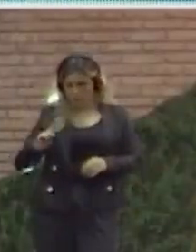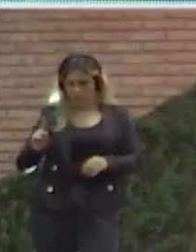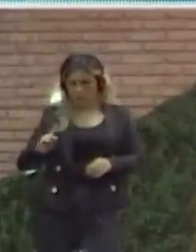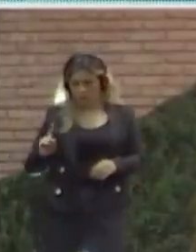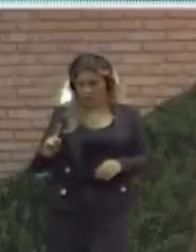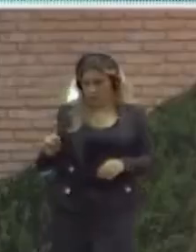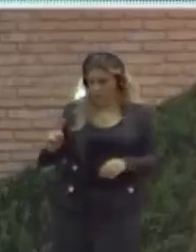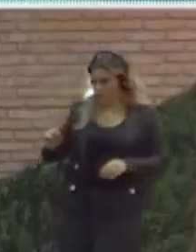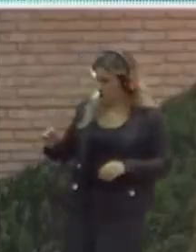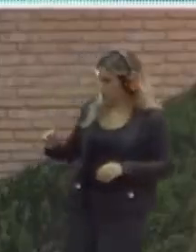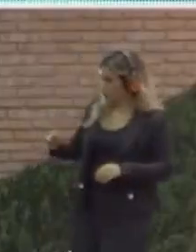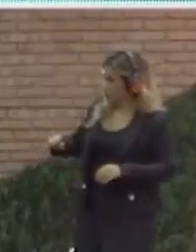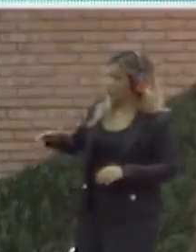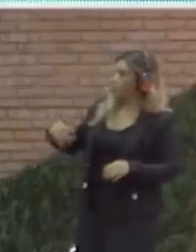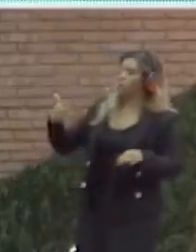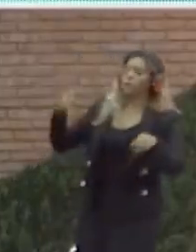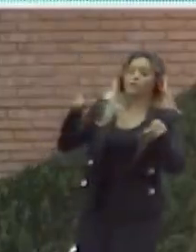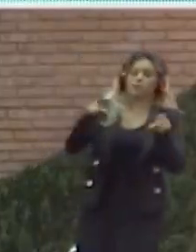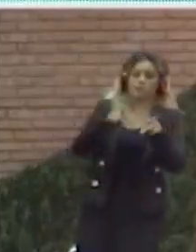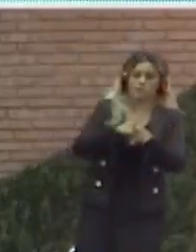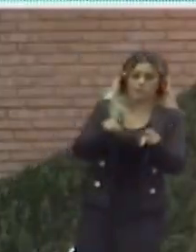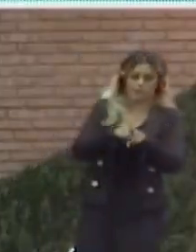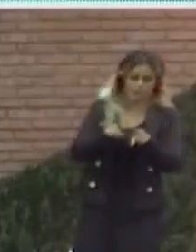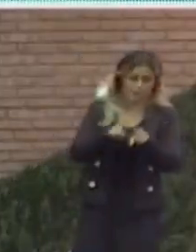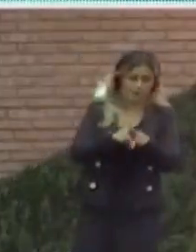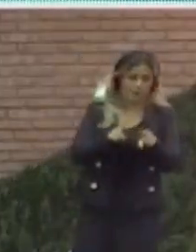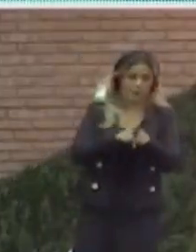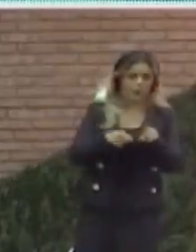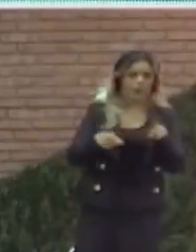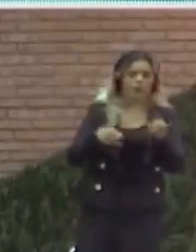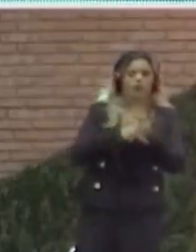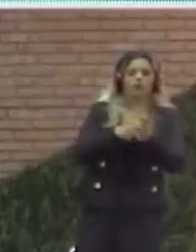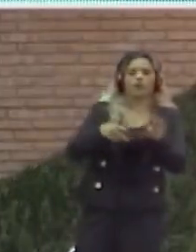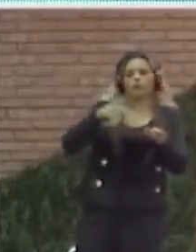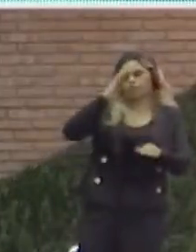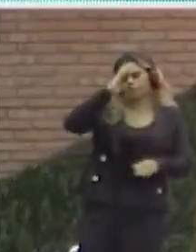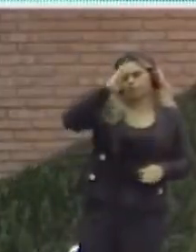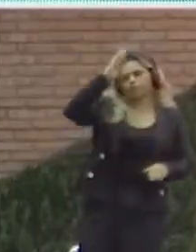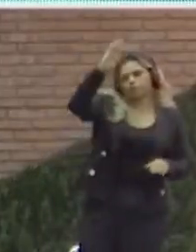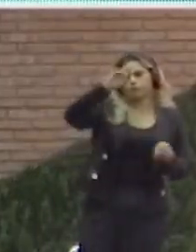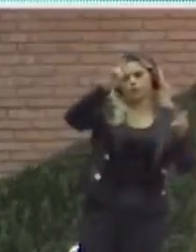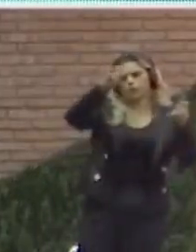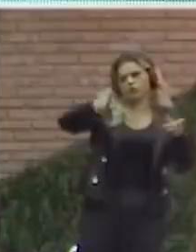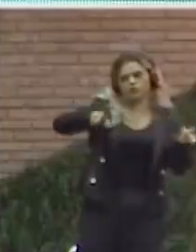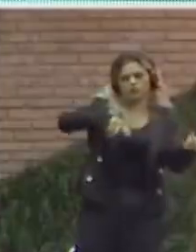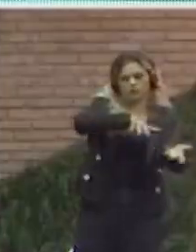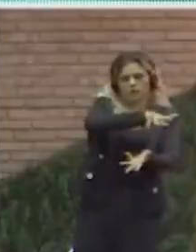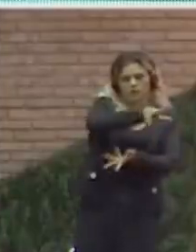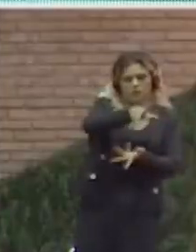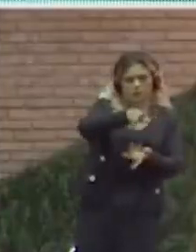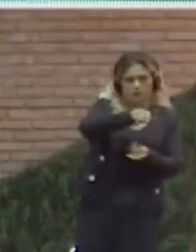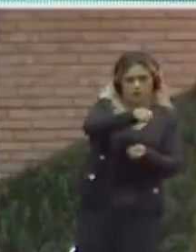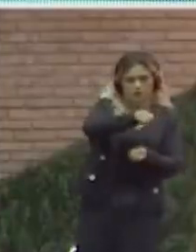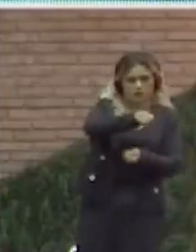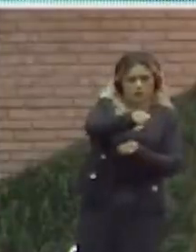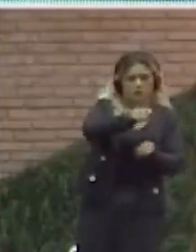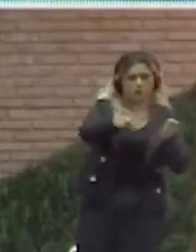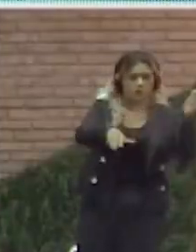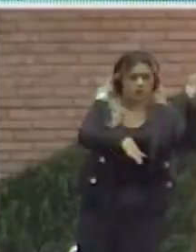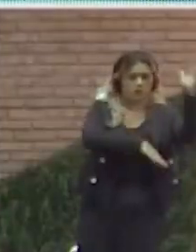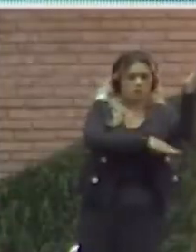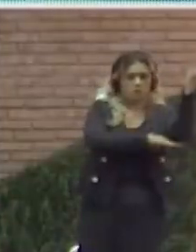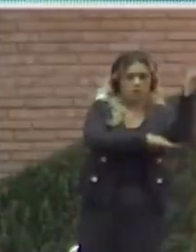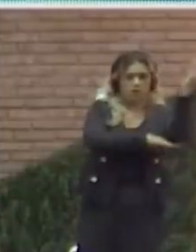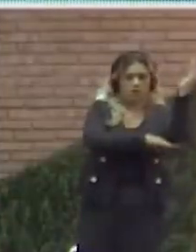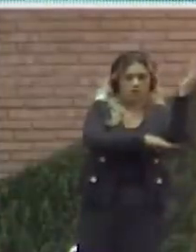estender demais, a questão da própria sustentabilidade, o uso da madeira, captura